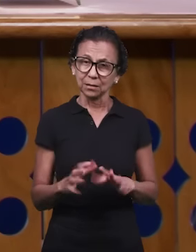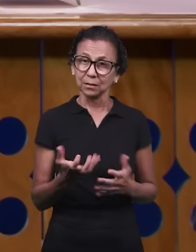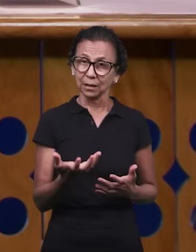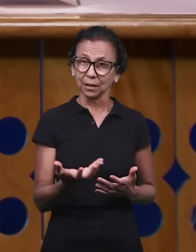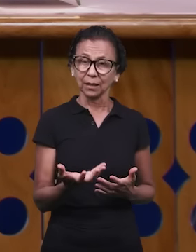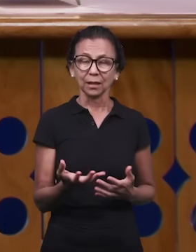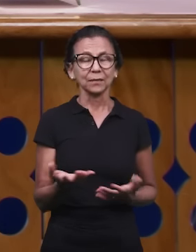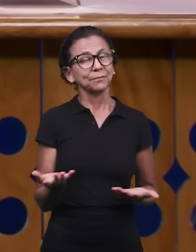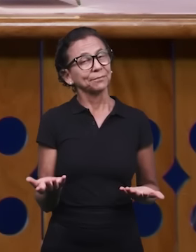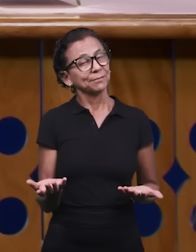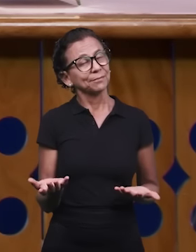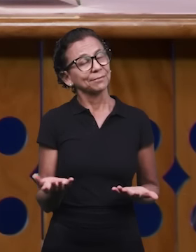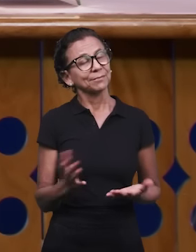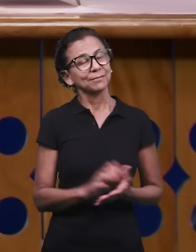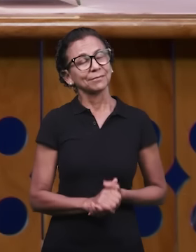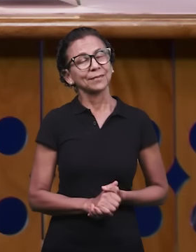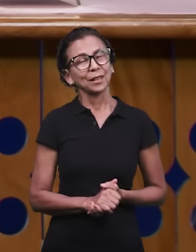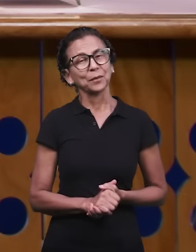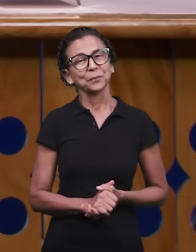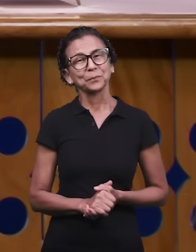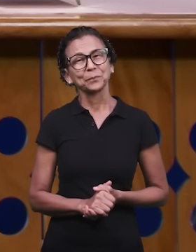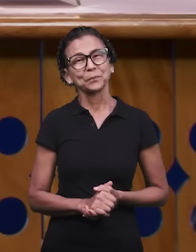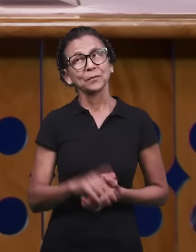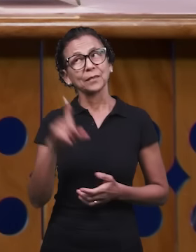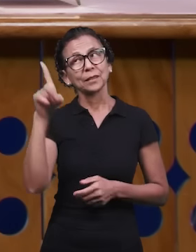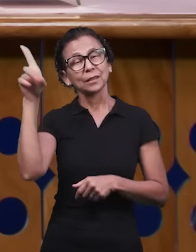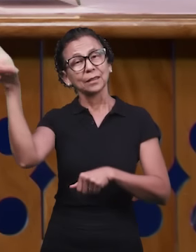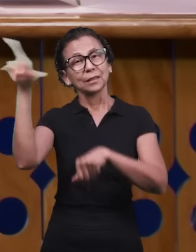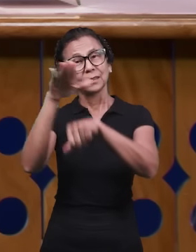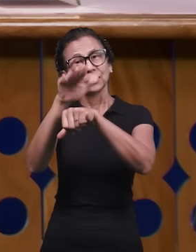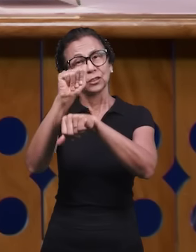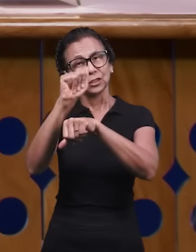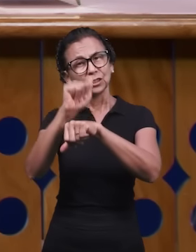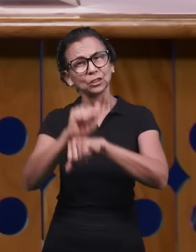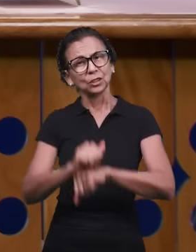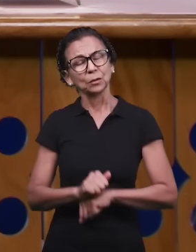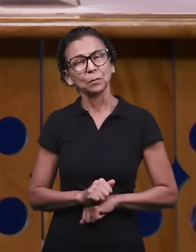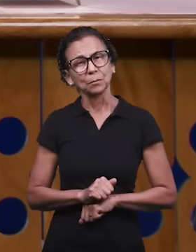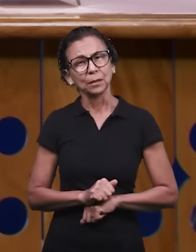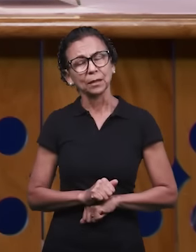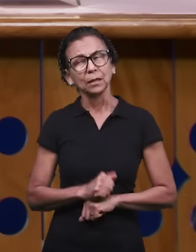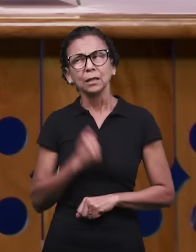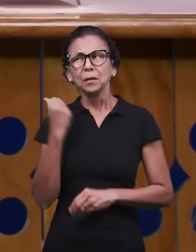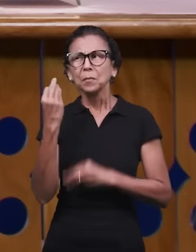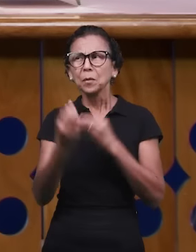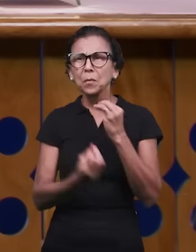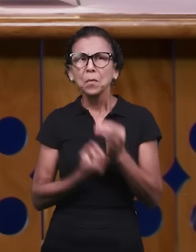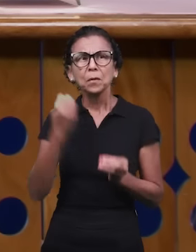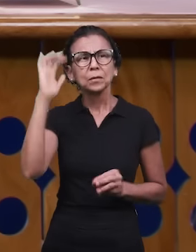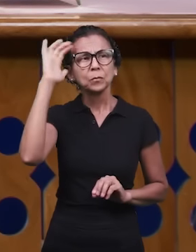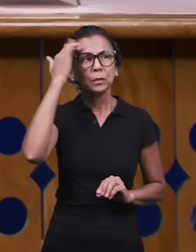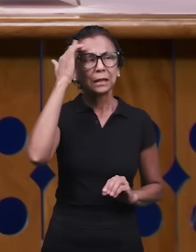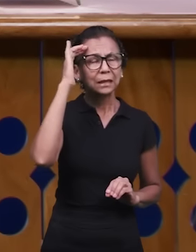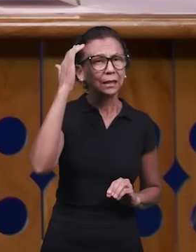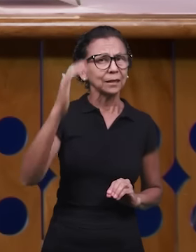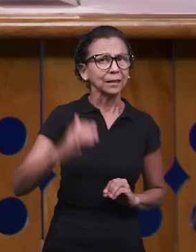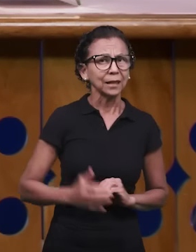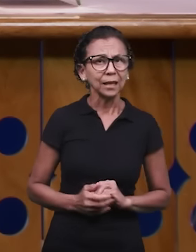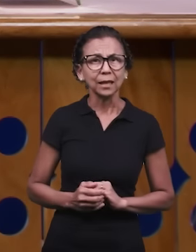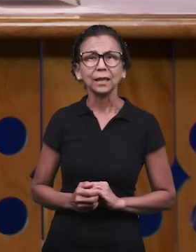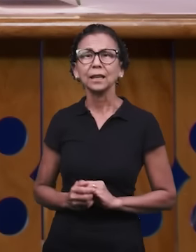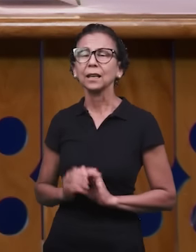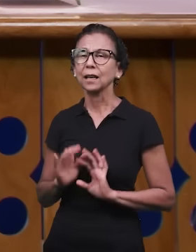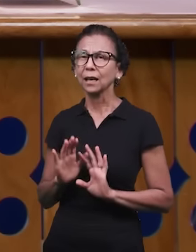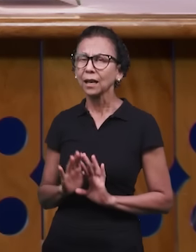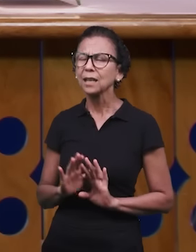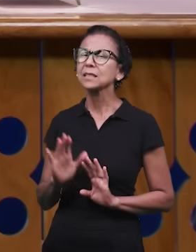voz dEle nós conseguimos ouvir através dos sinais, das batidas, através daquilo que o Espírito Santo